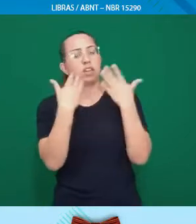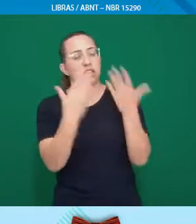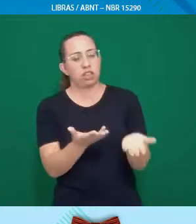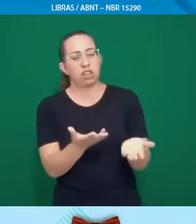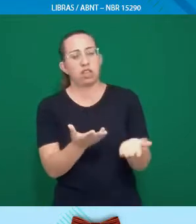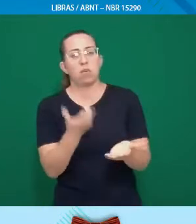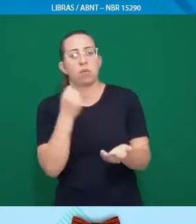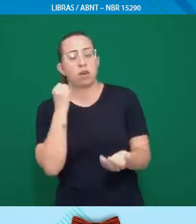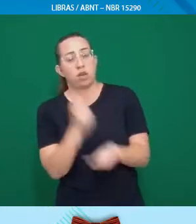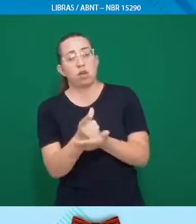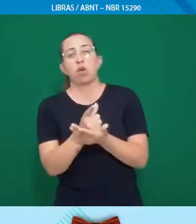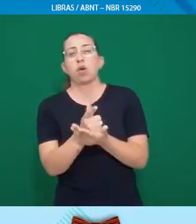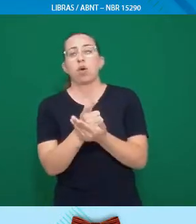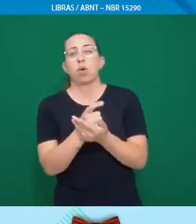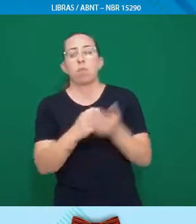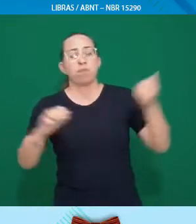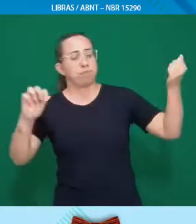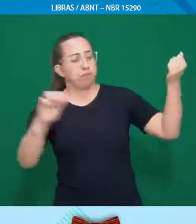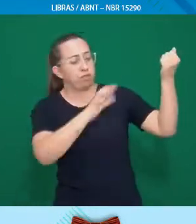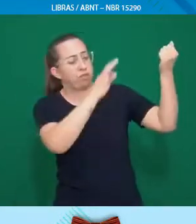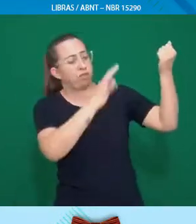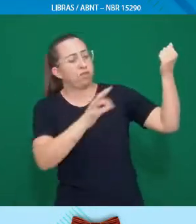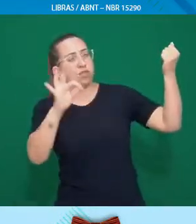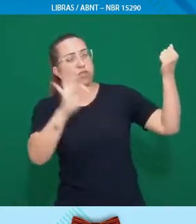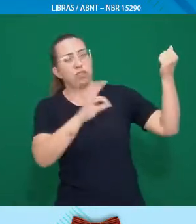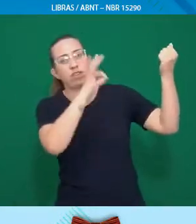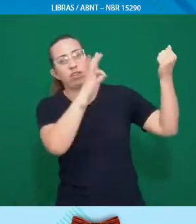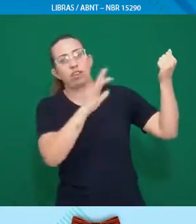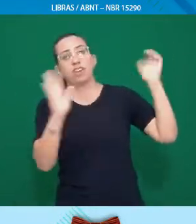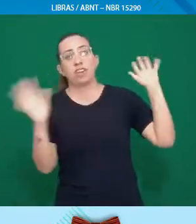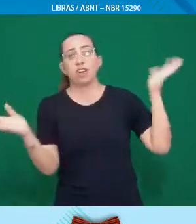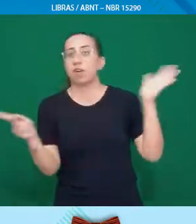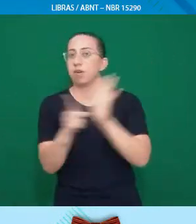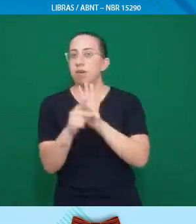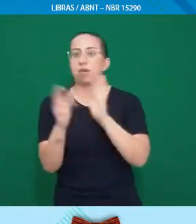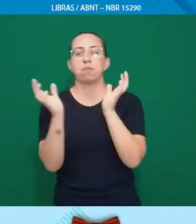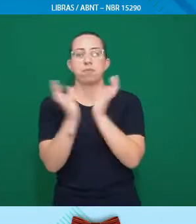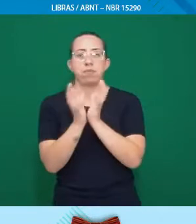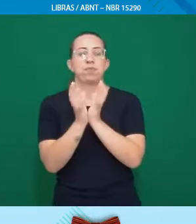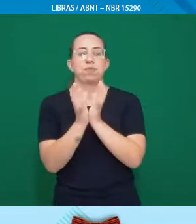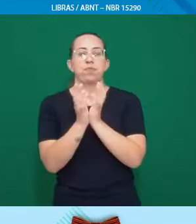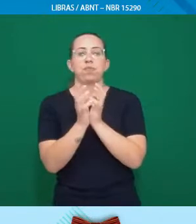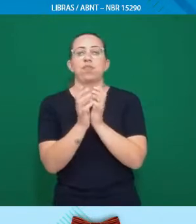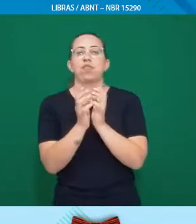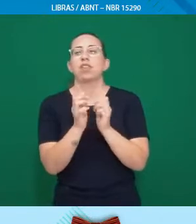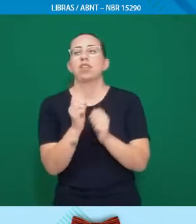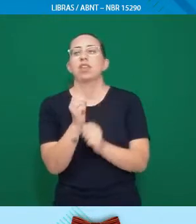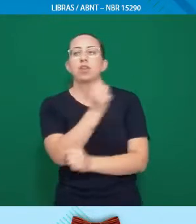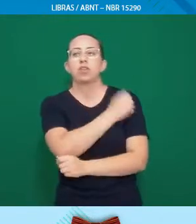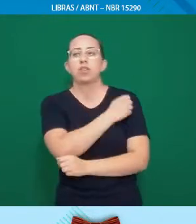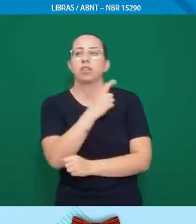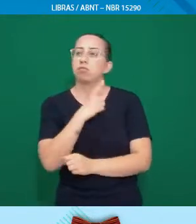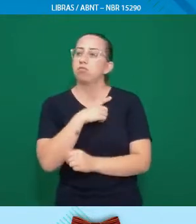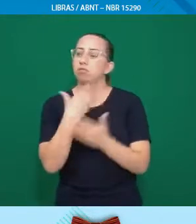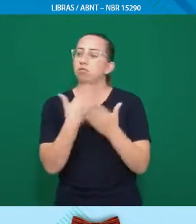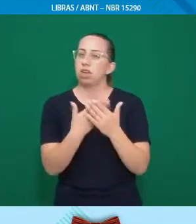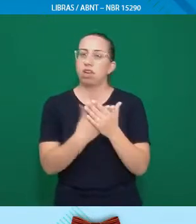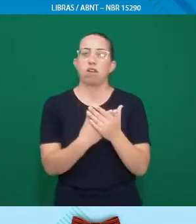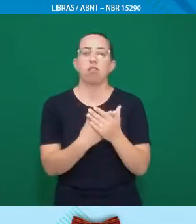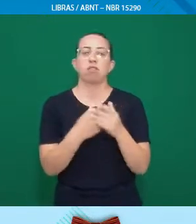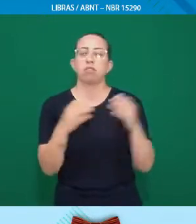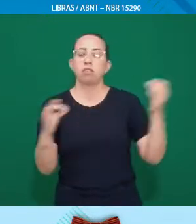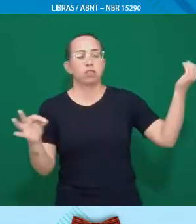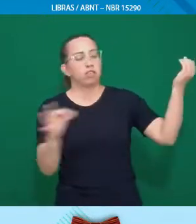pudéssemos adquirir esses violinos e Instrumentos que hoje estão todos lá na APAE e as os alunos têm aula então semanalmente